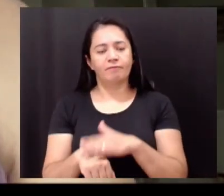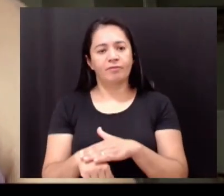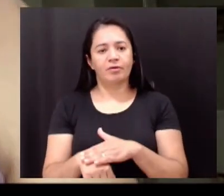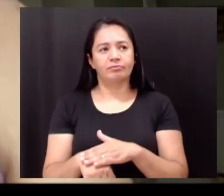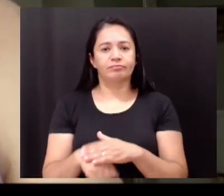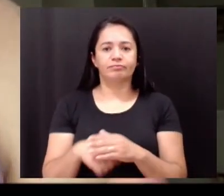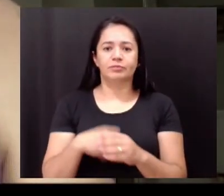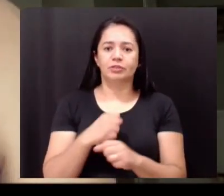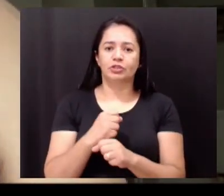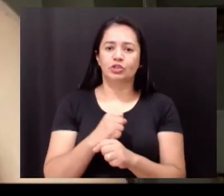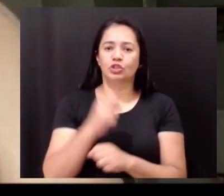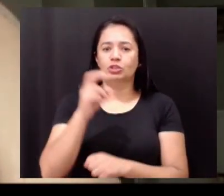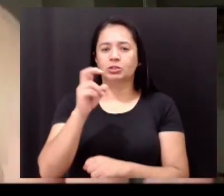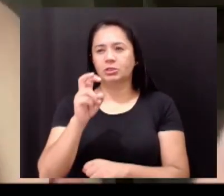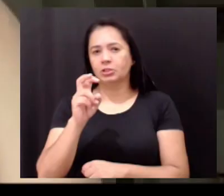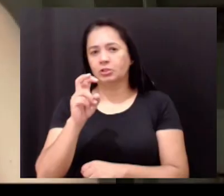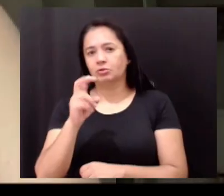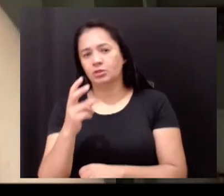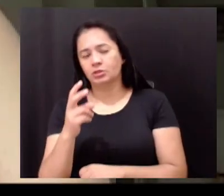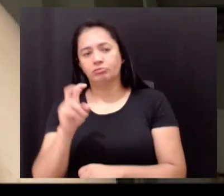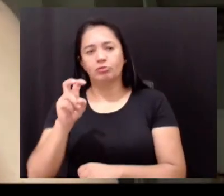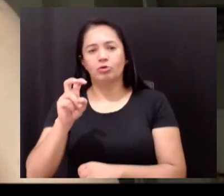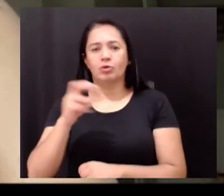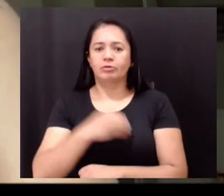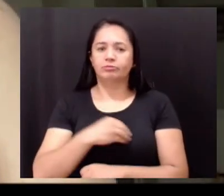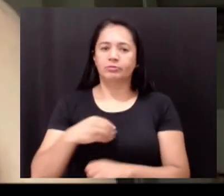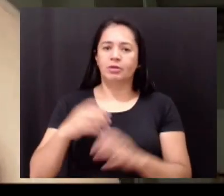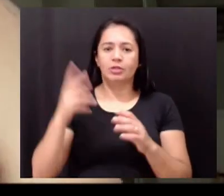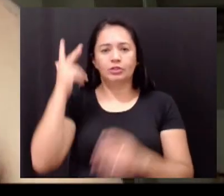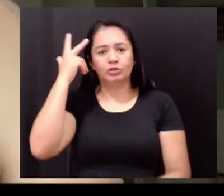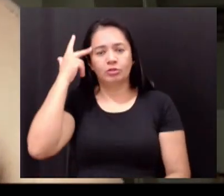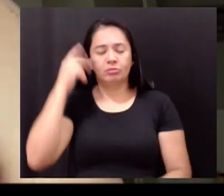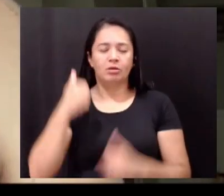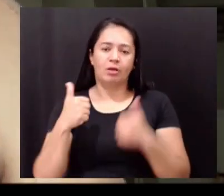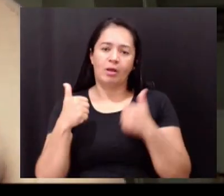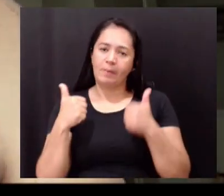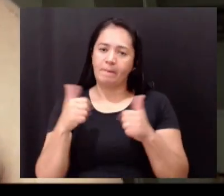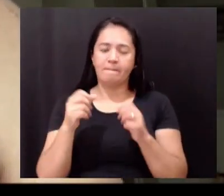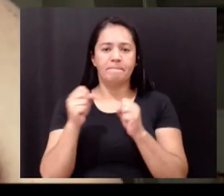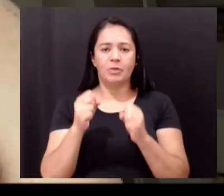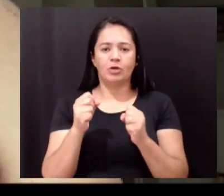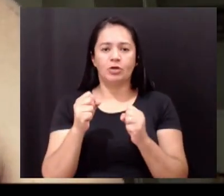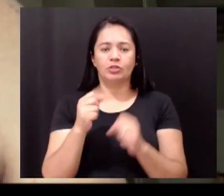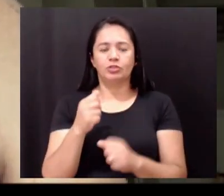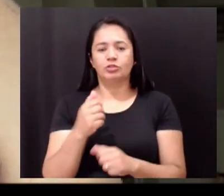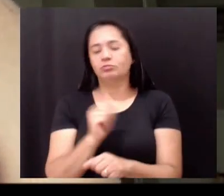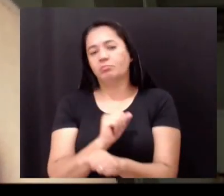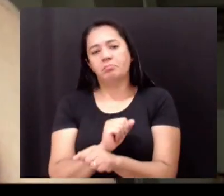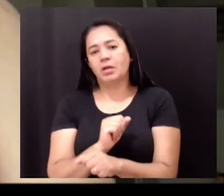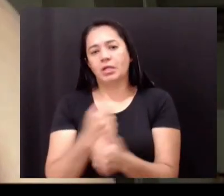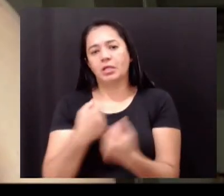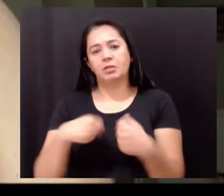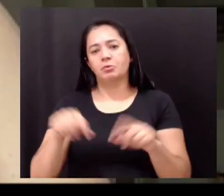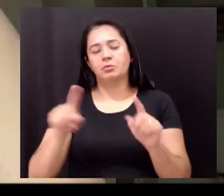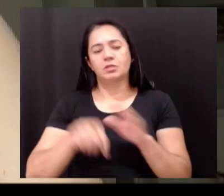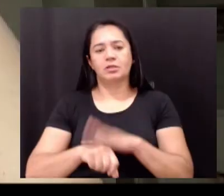de exames, e todos eles normais, aí acredito que sim, é possível da gente suspender o rastreamento. Doutora,